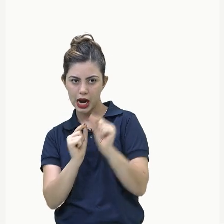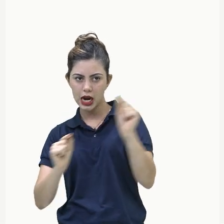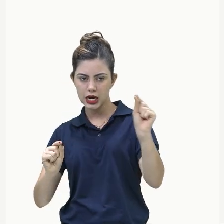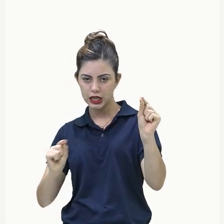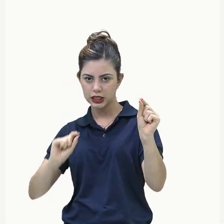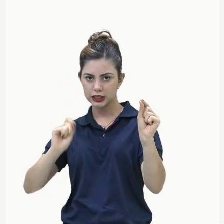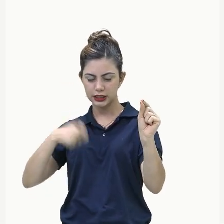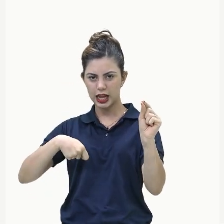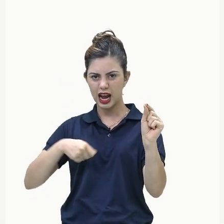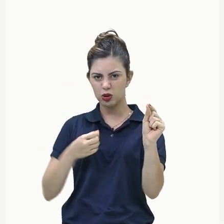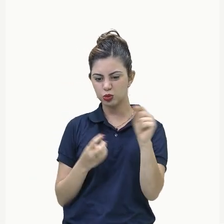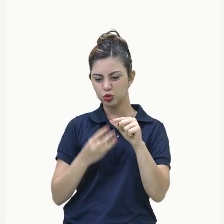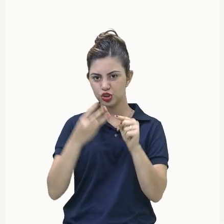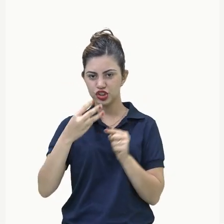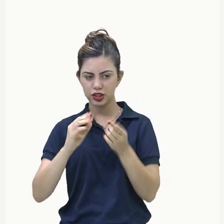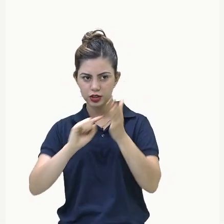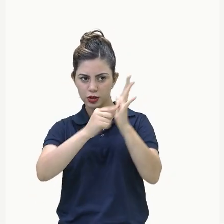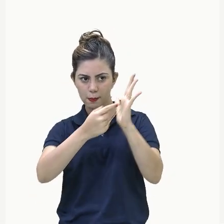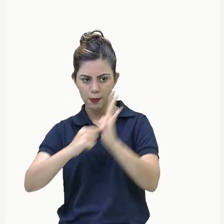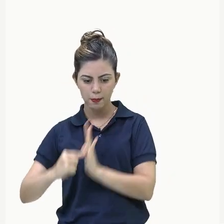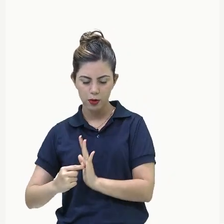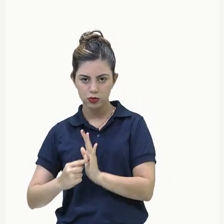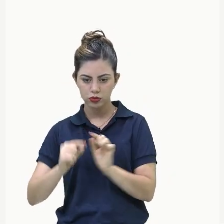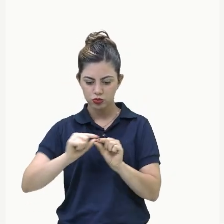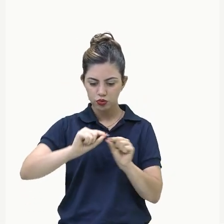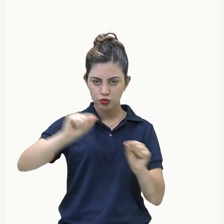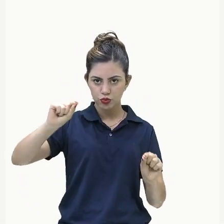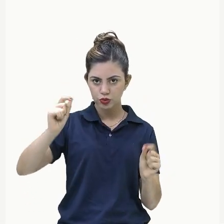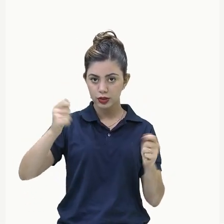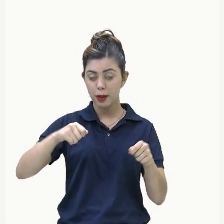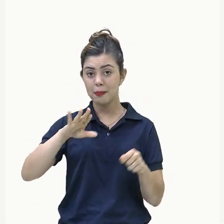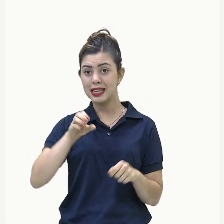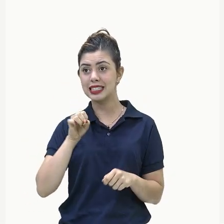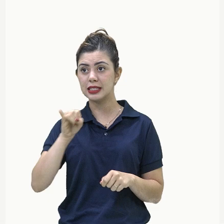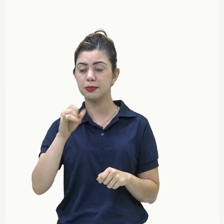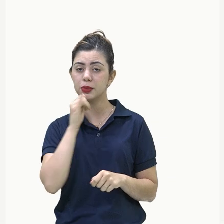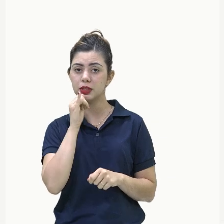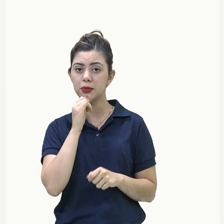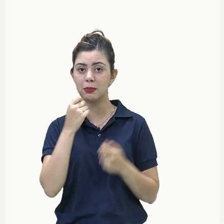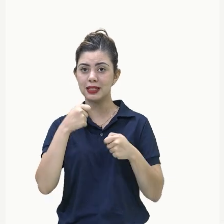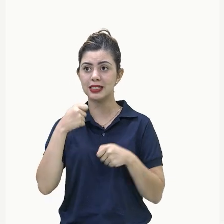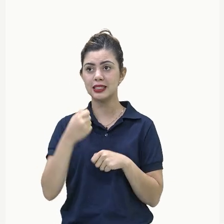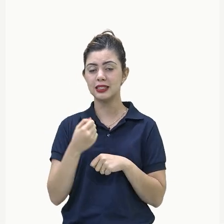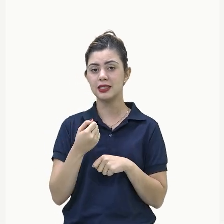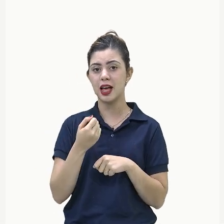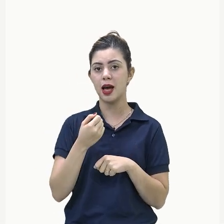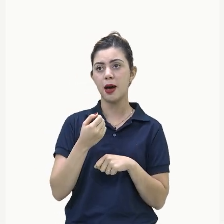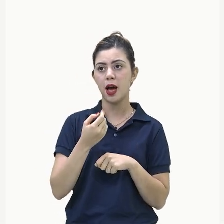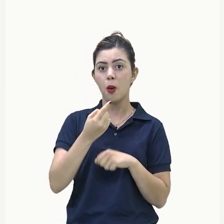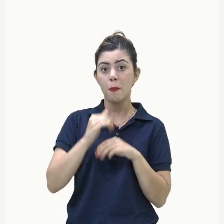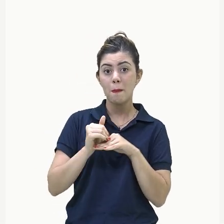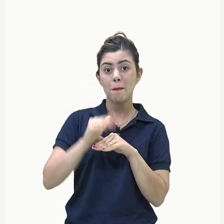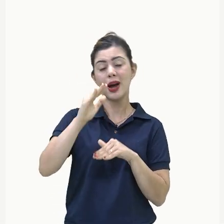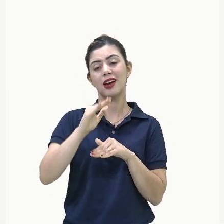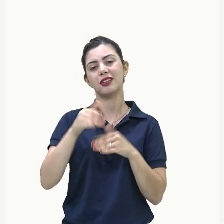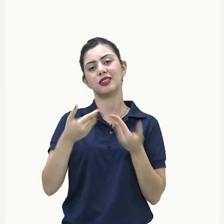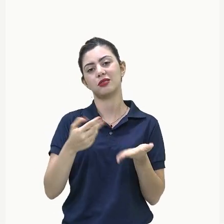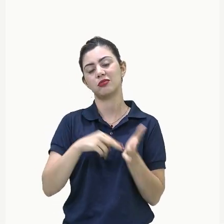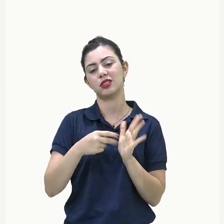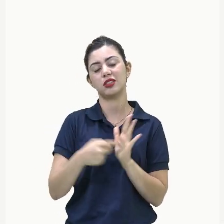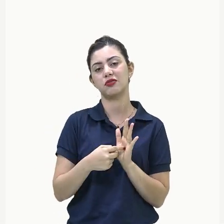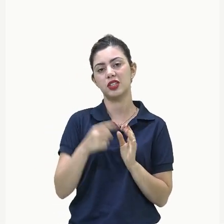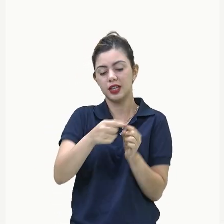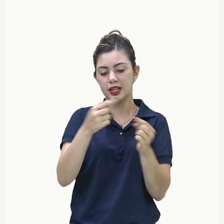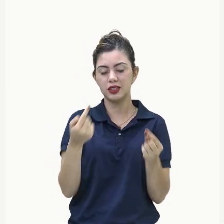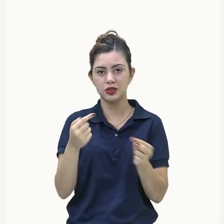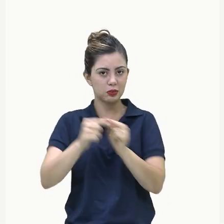uma reta que contemple os 3 pontos. Se eu precisar de mais de uma reta, é claro que eles não estão alinhados. E